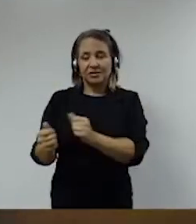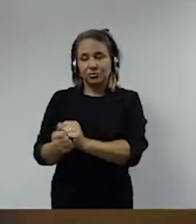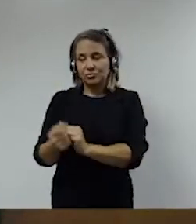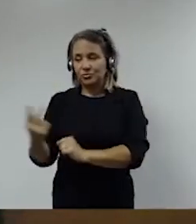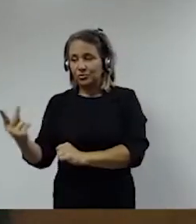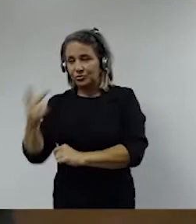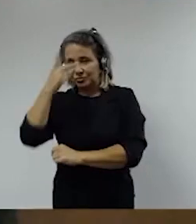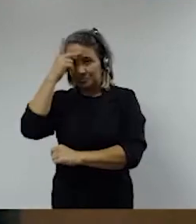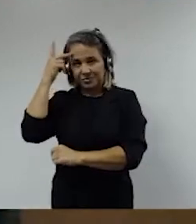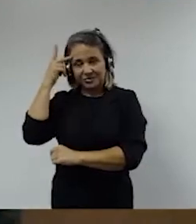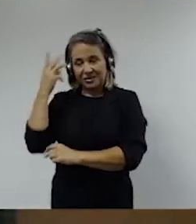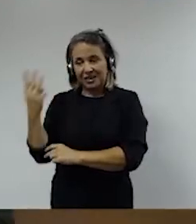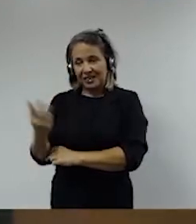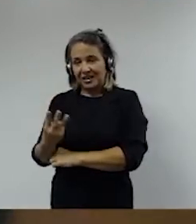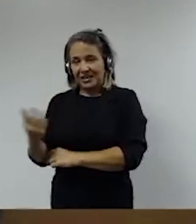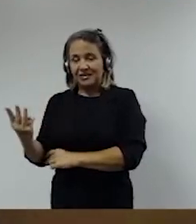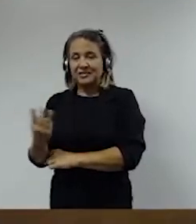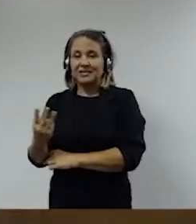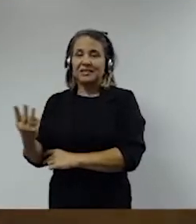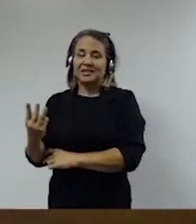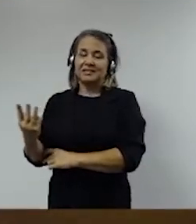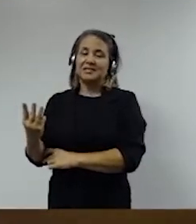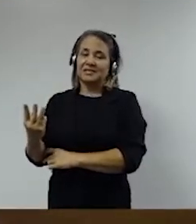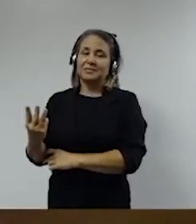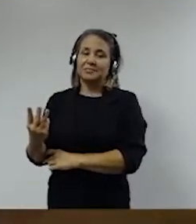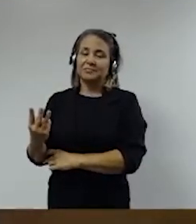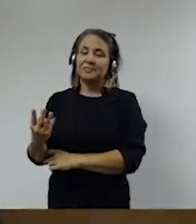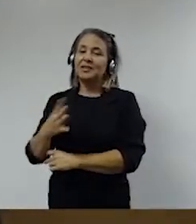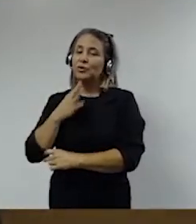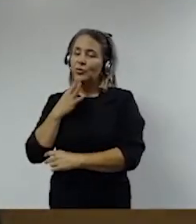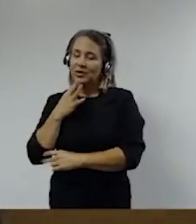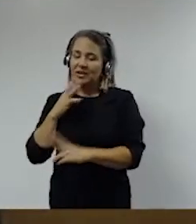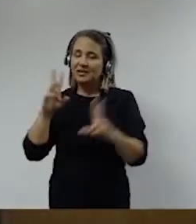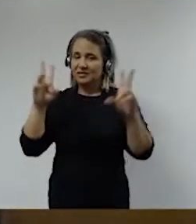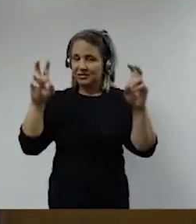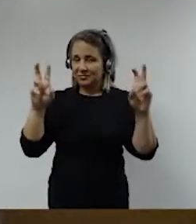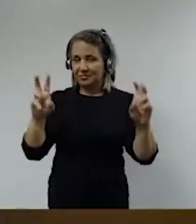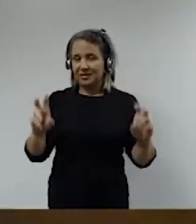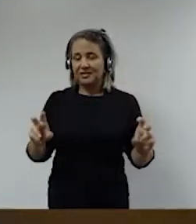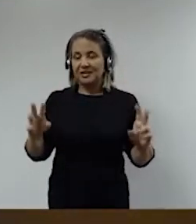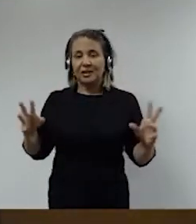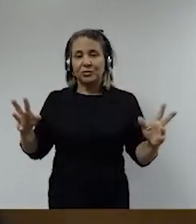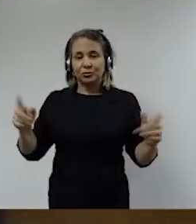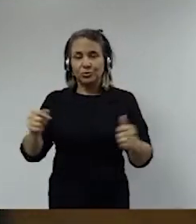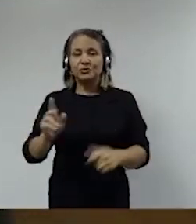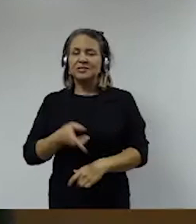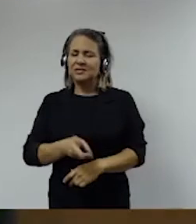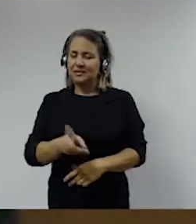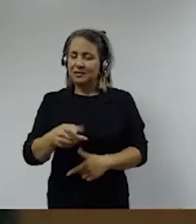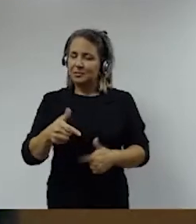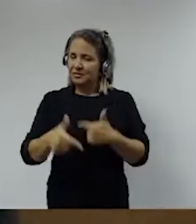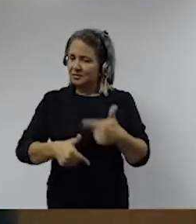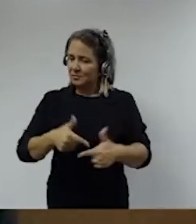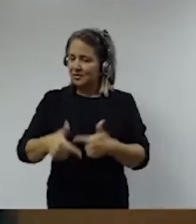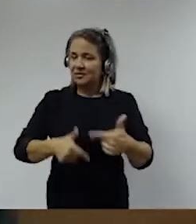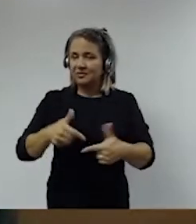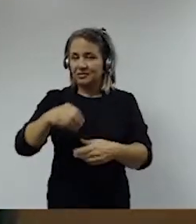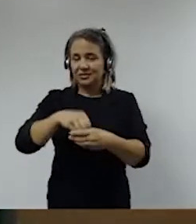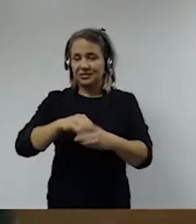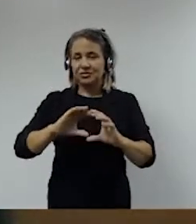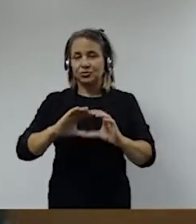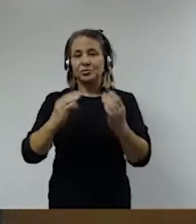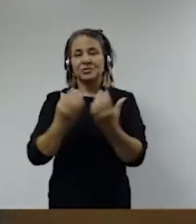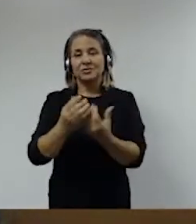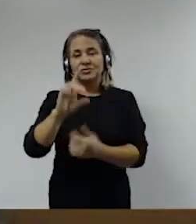duas pessoas, né? 3 também com a Sandra, que domina a temática, estão todos sempre ativos nas comissões de